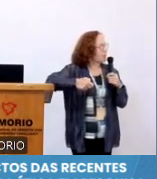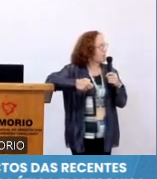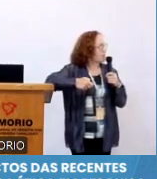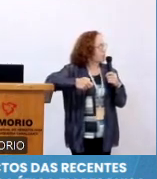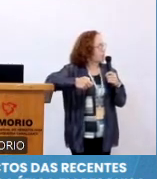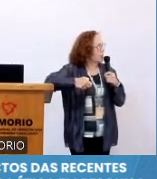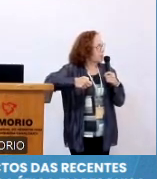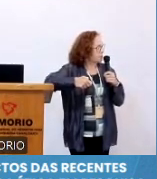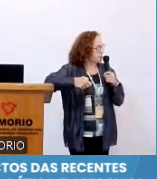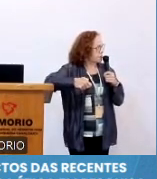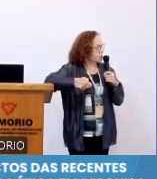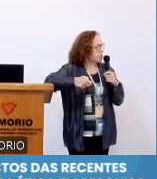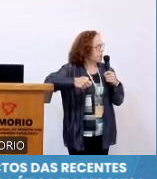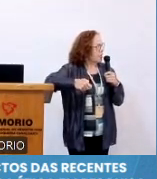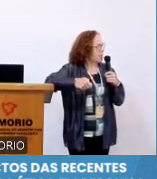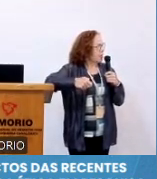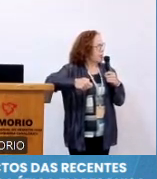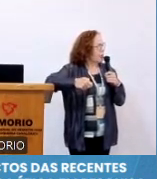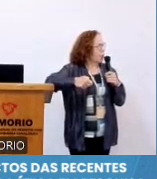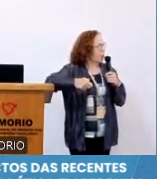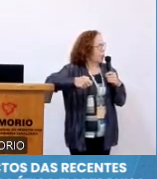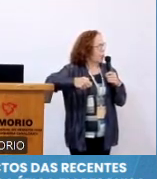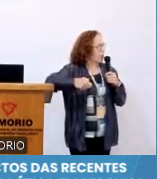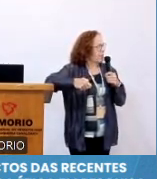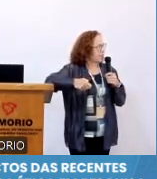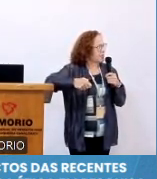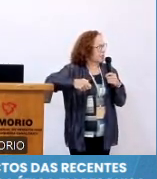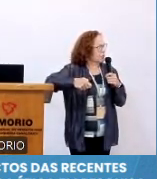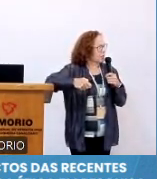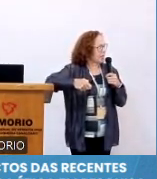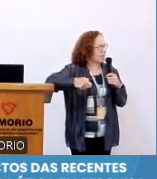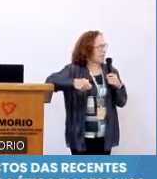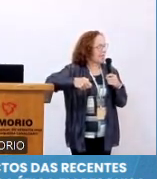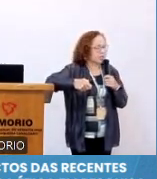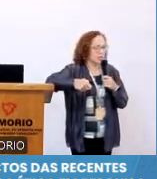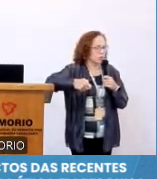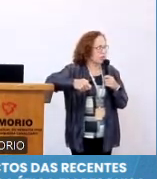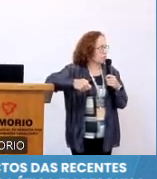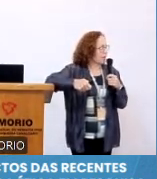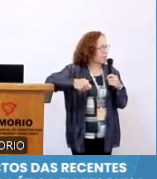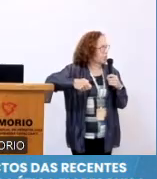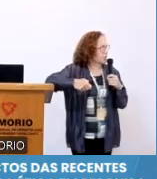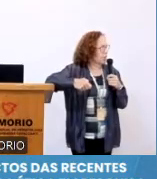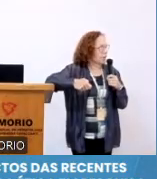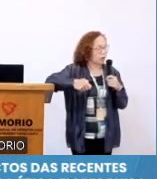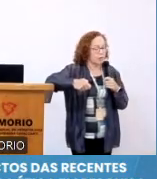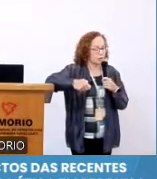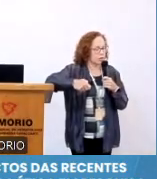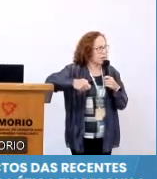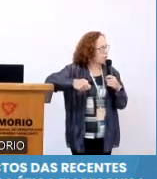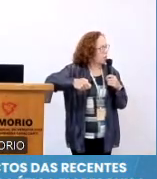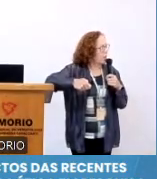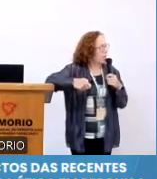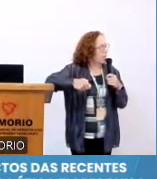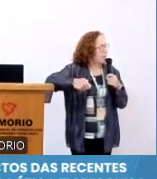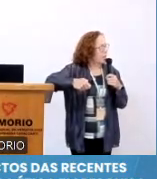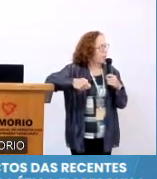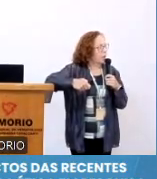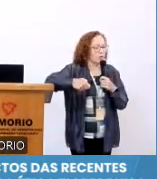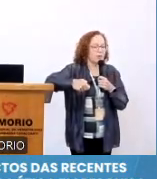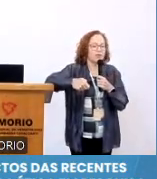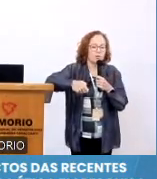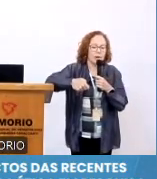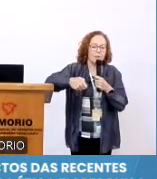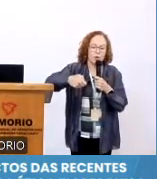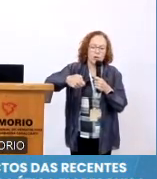uma tramitação que o pesquisador tem 10 dias úteis para responder e o patrocinador, e